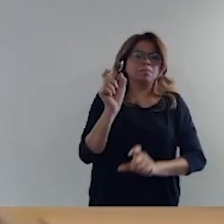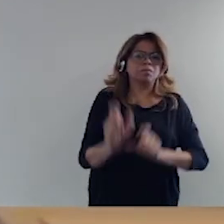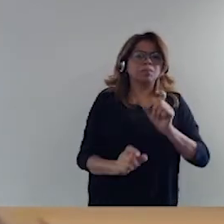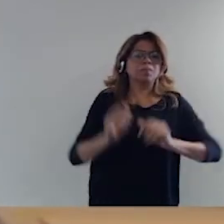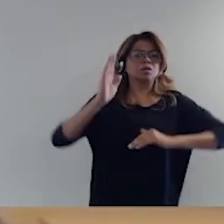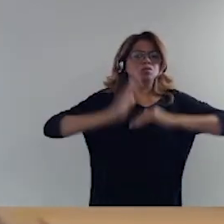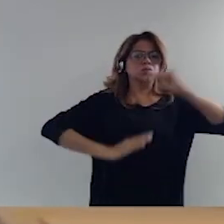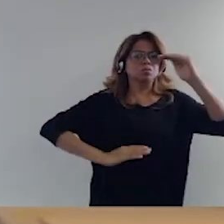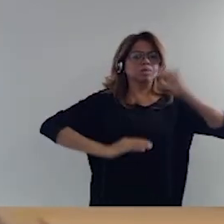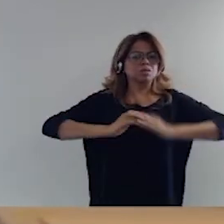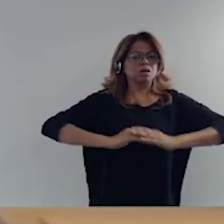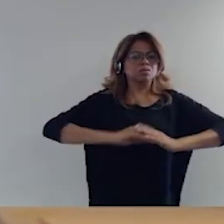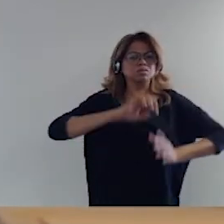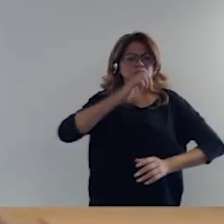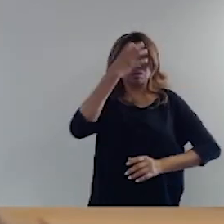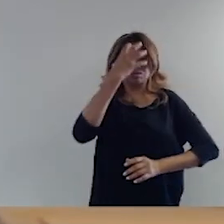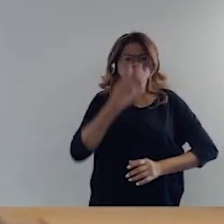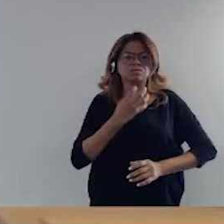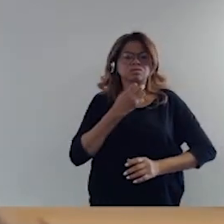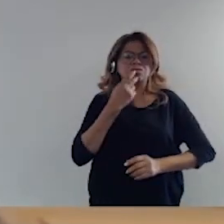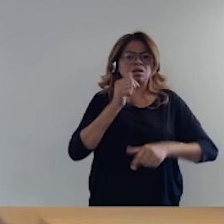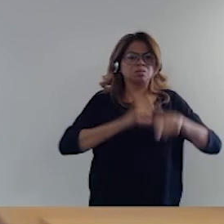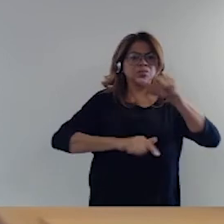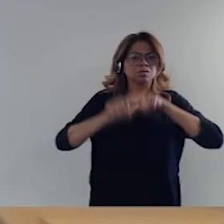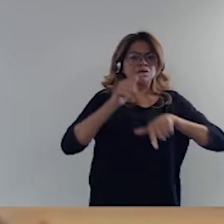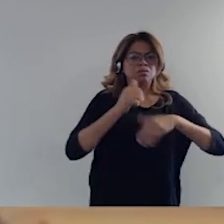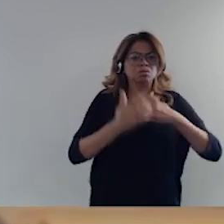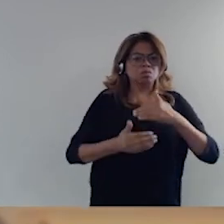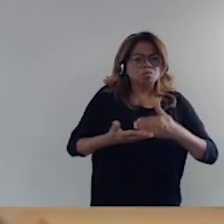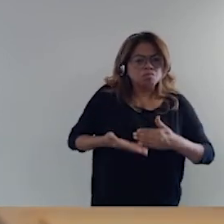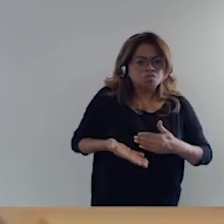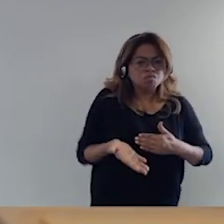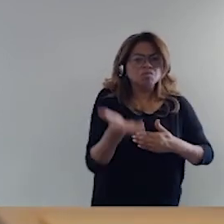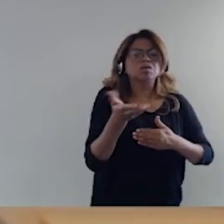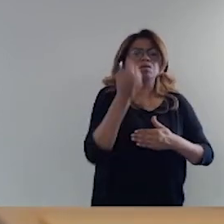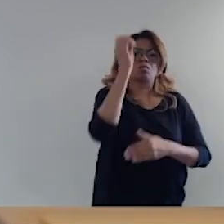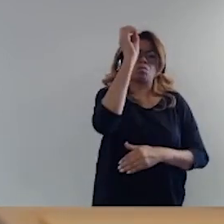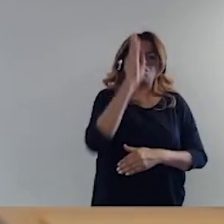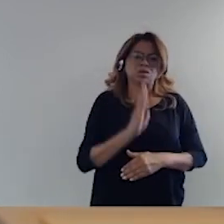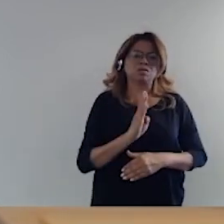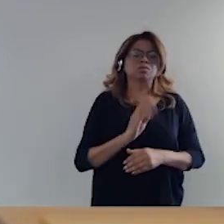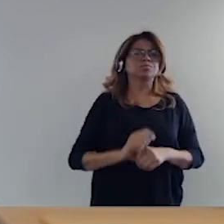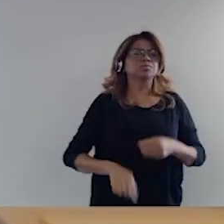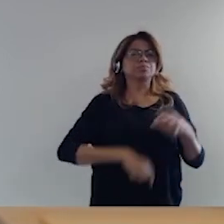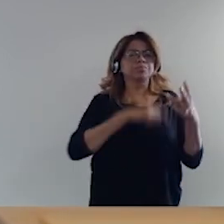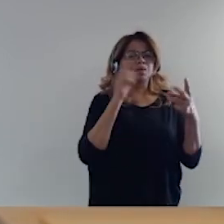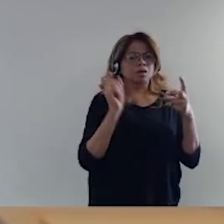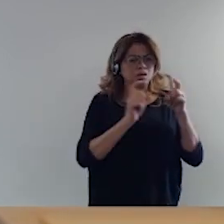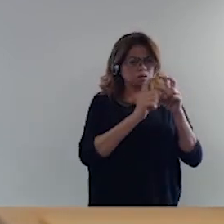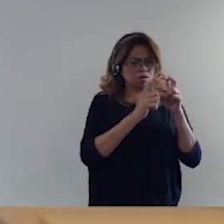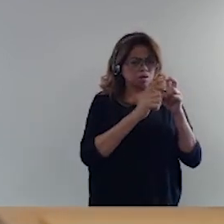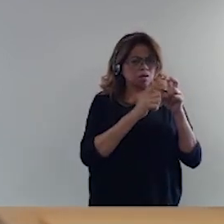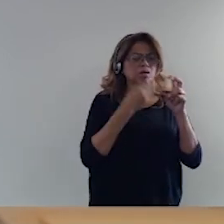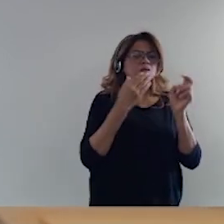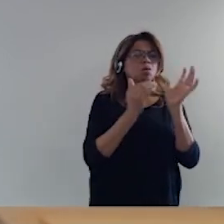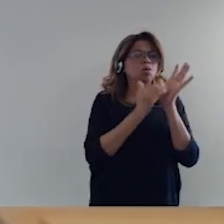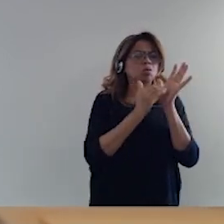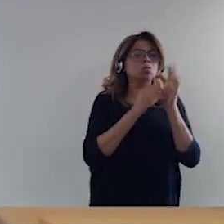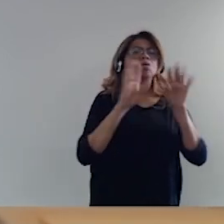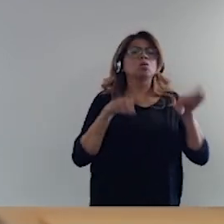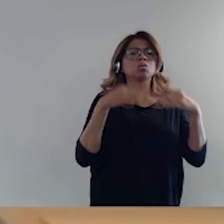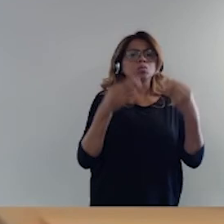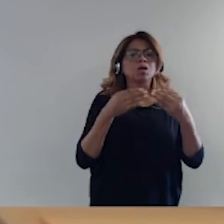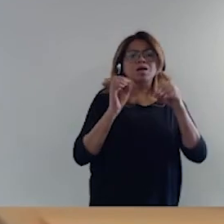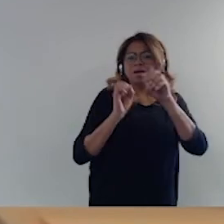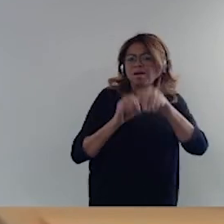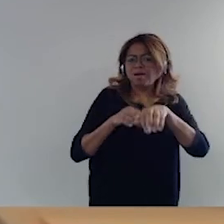honesta para tocar o país. Meu quinto item penúltimo da minha agenda, Marcos, é